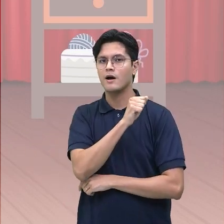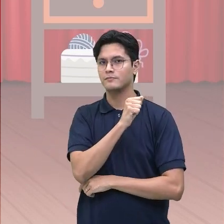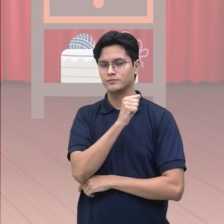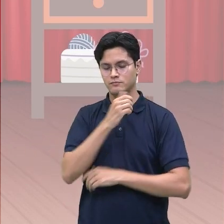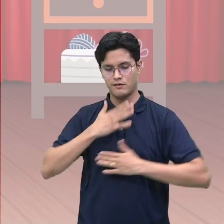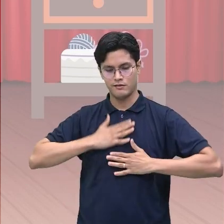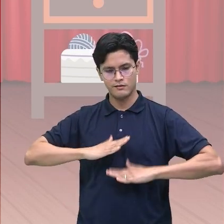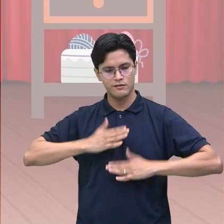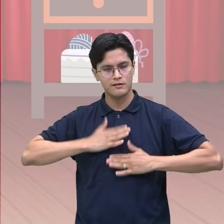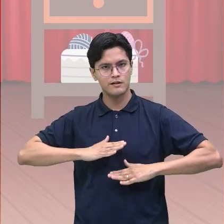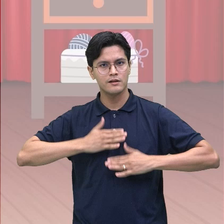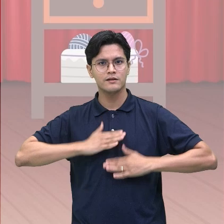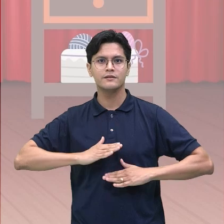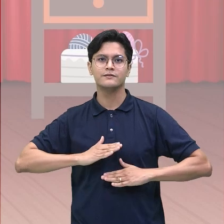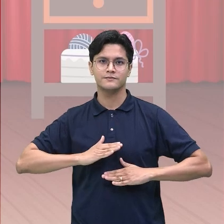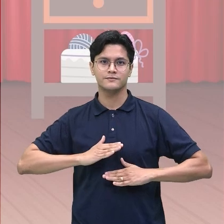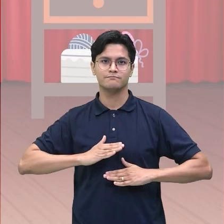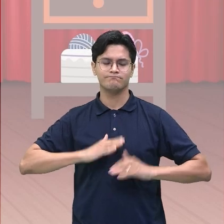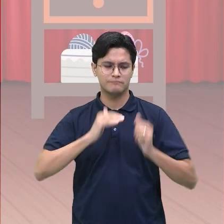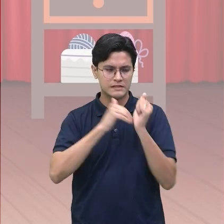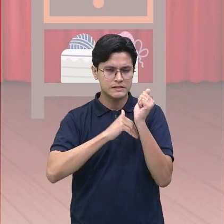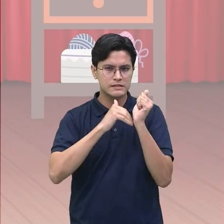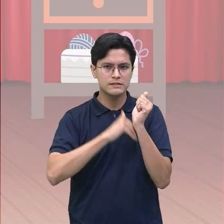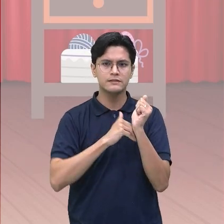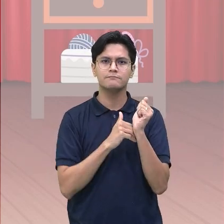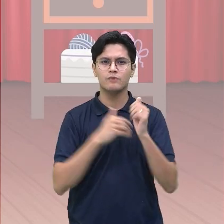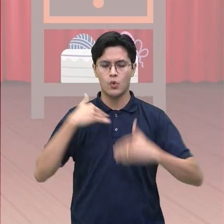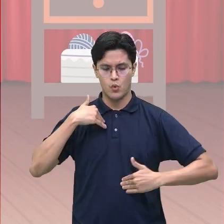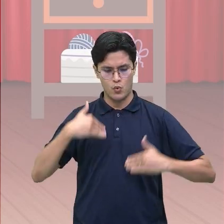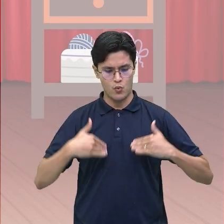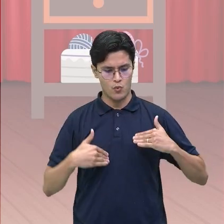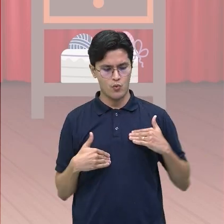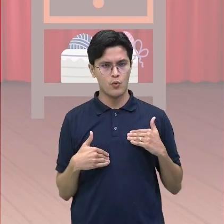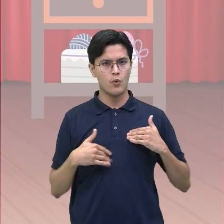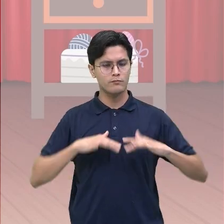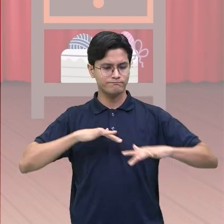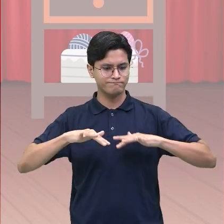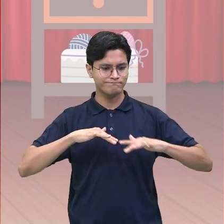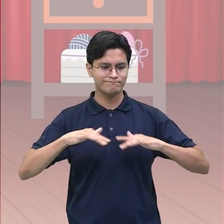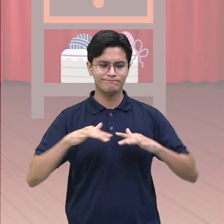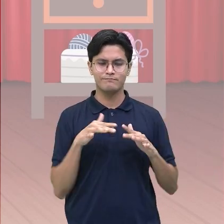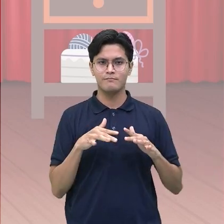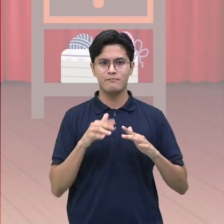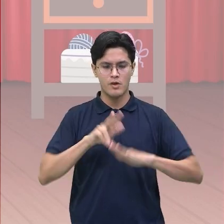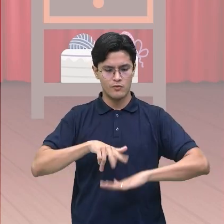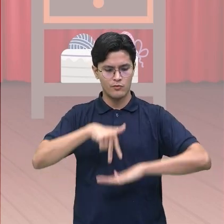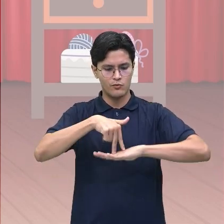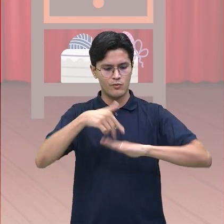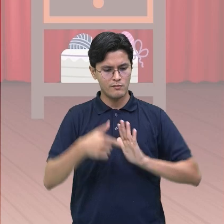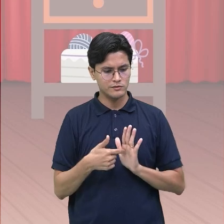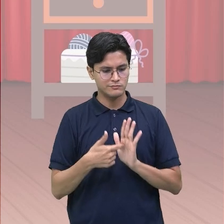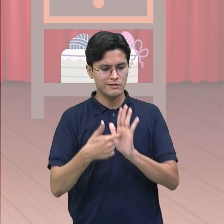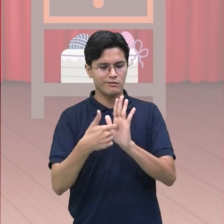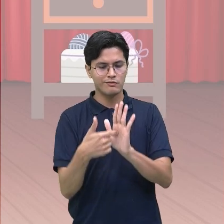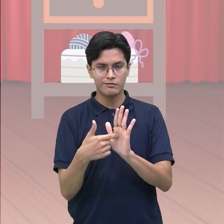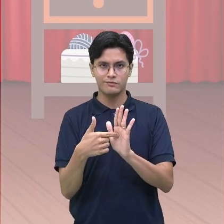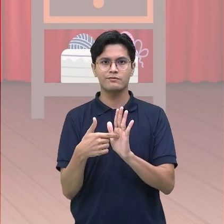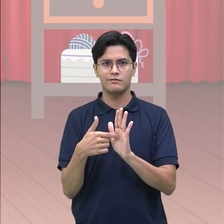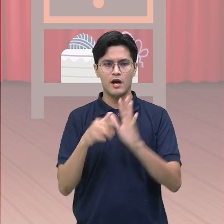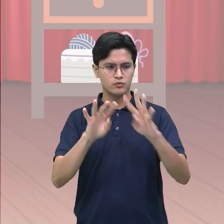suspenso. O corpo desenha no ar um espetáculo invisível.